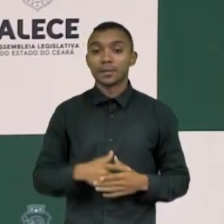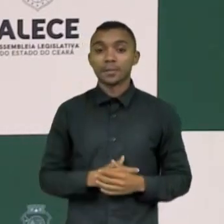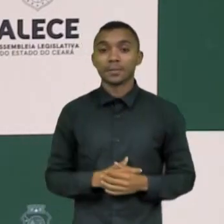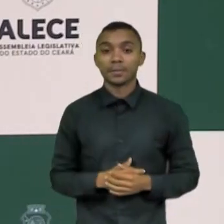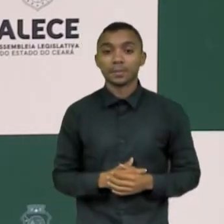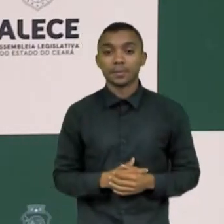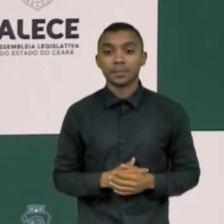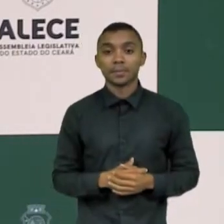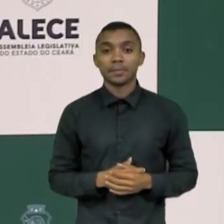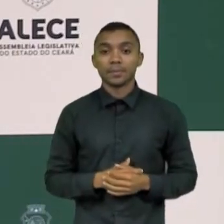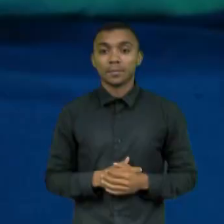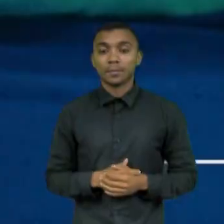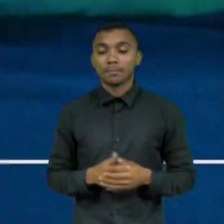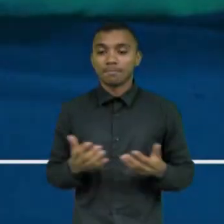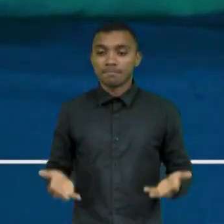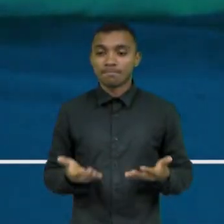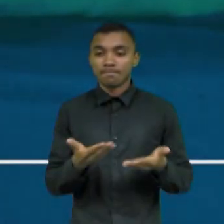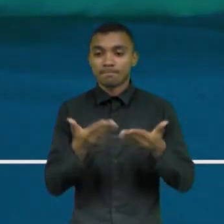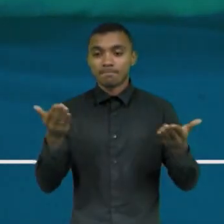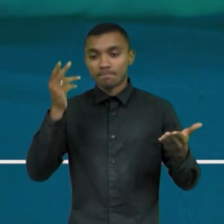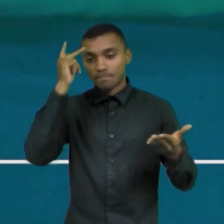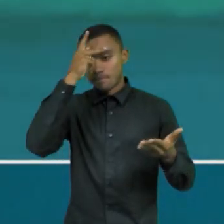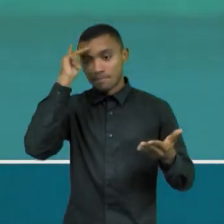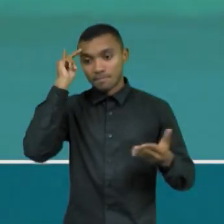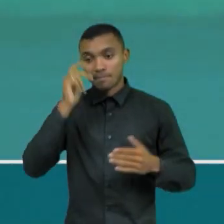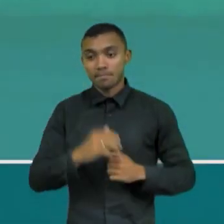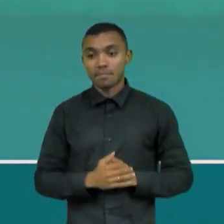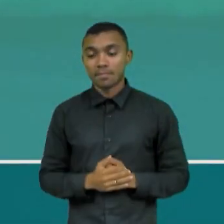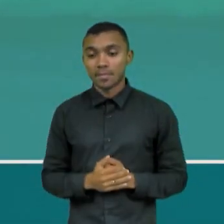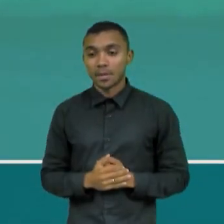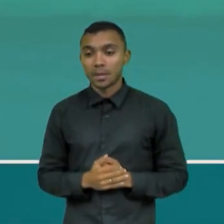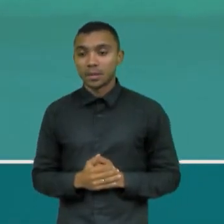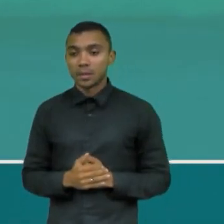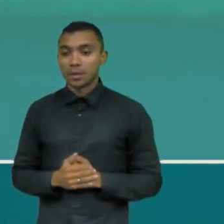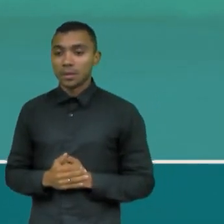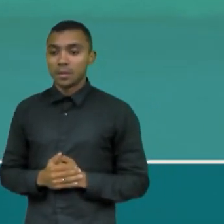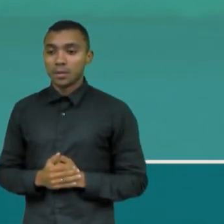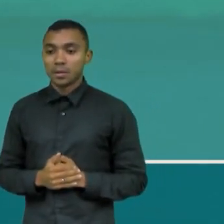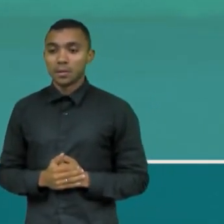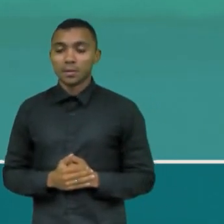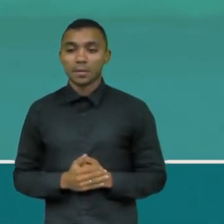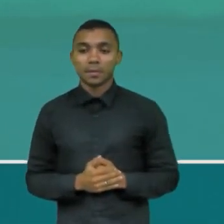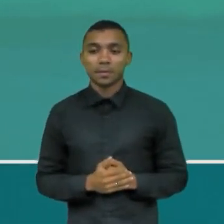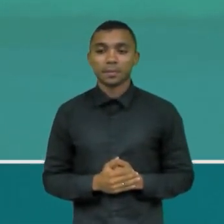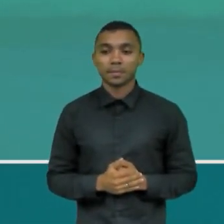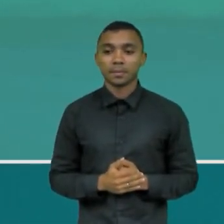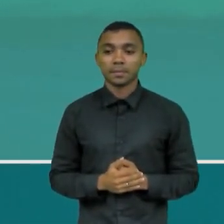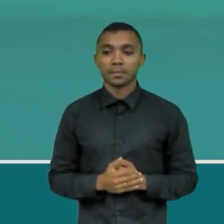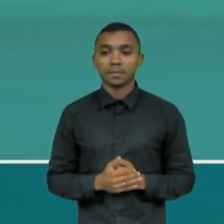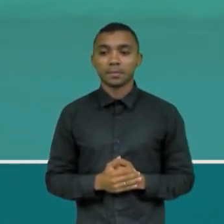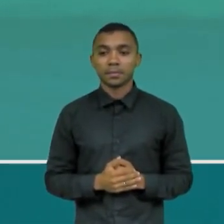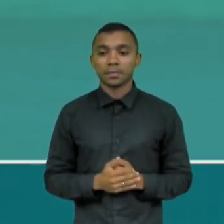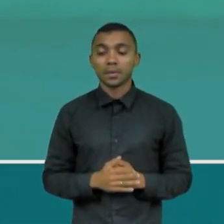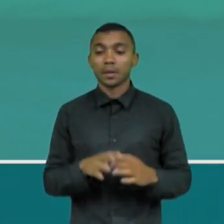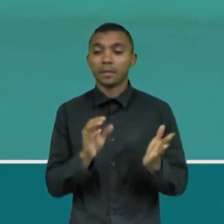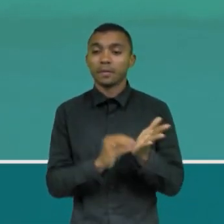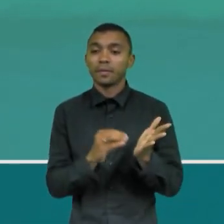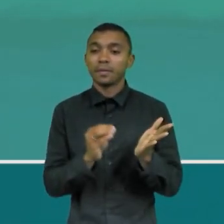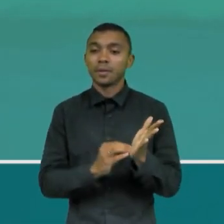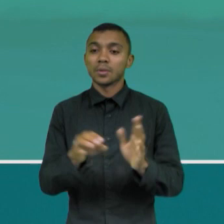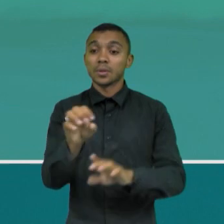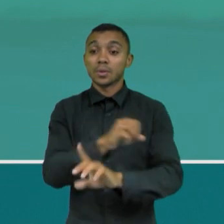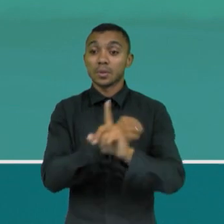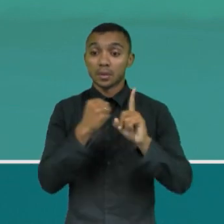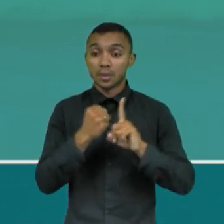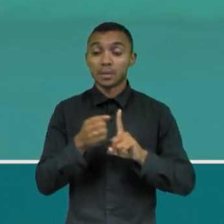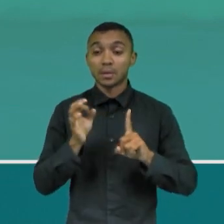formação dessas pessoas. O cenário descrito pelo Banco Mundial é de desigualdade e de falta de mobilidade social. No